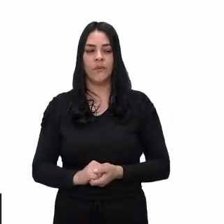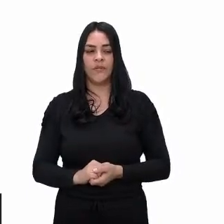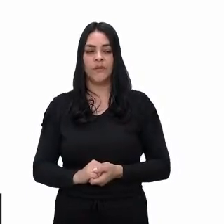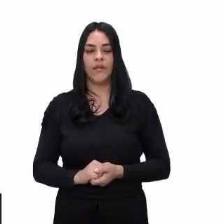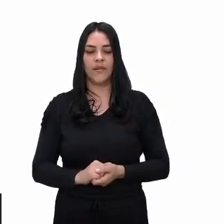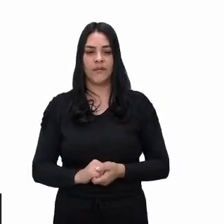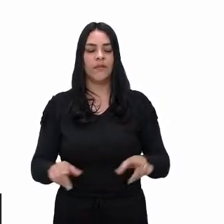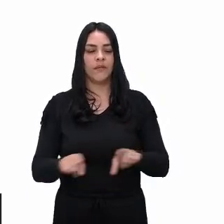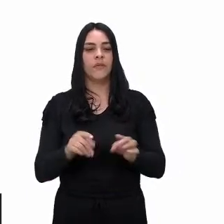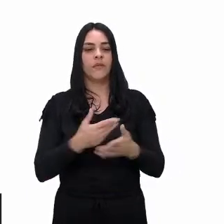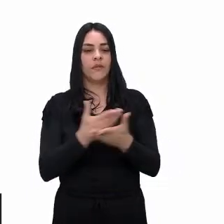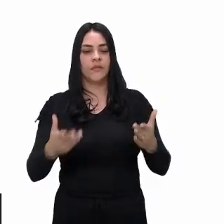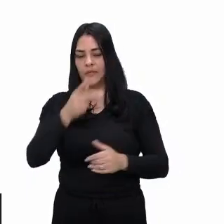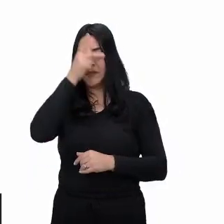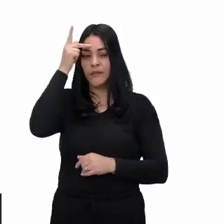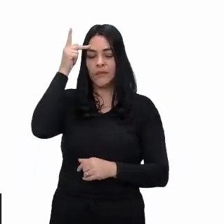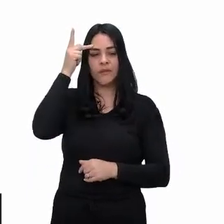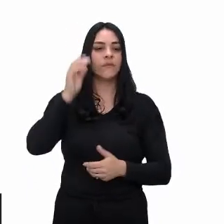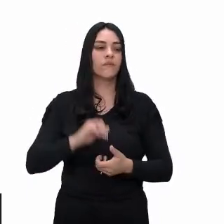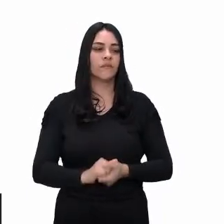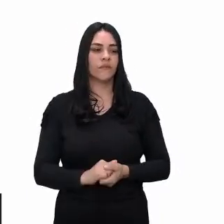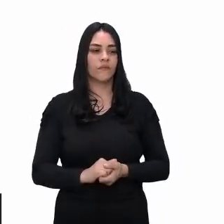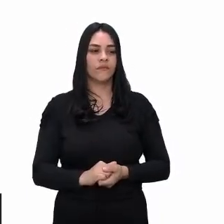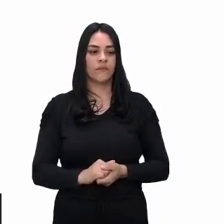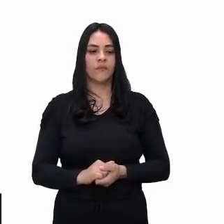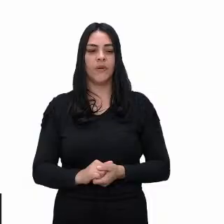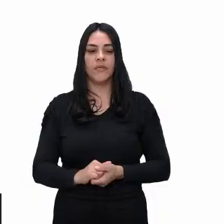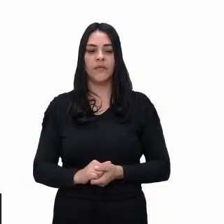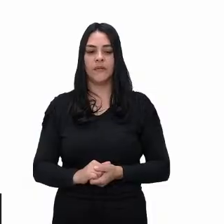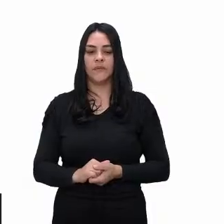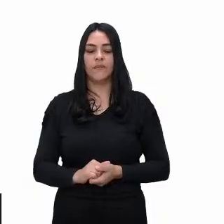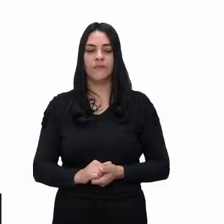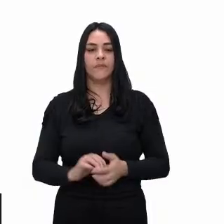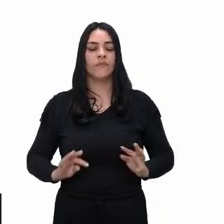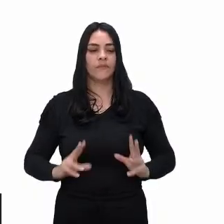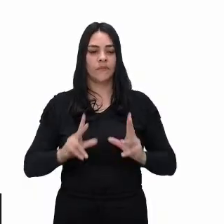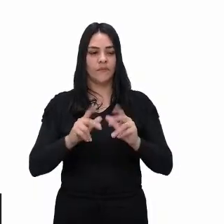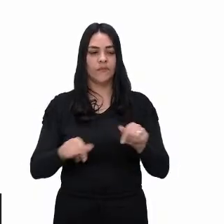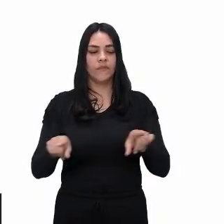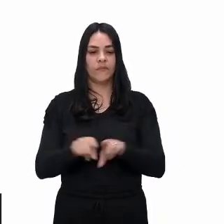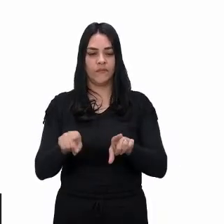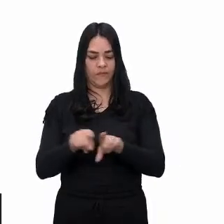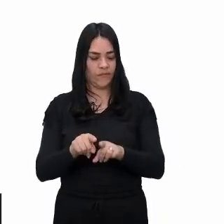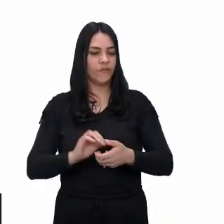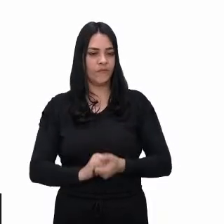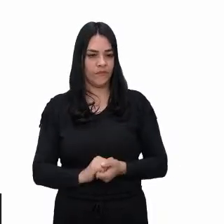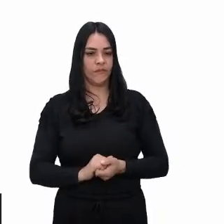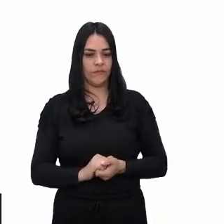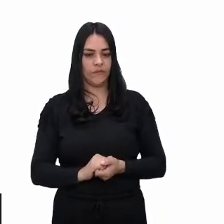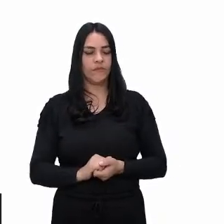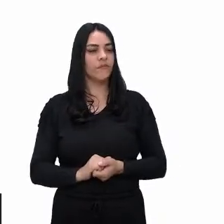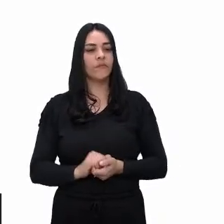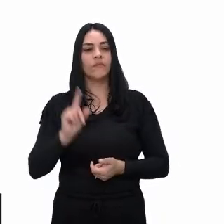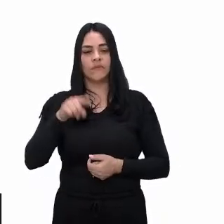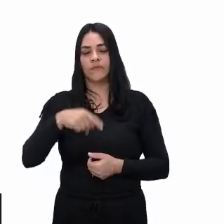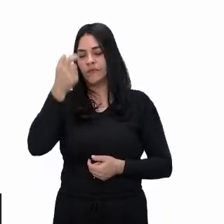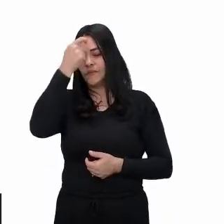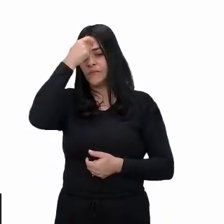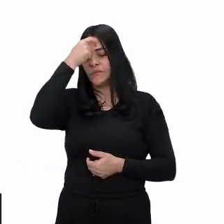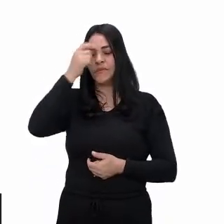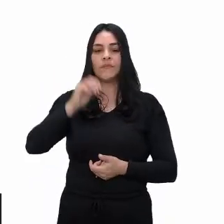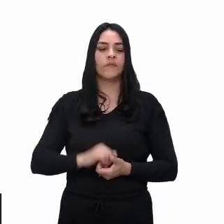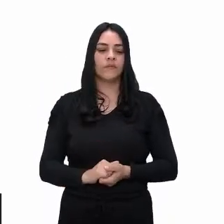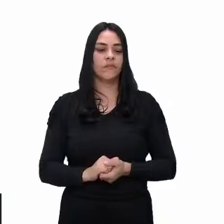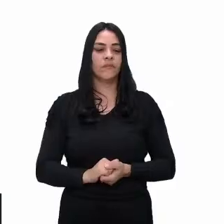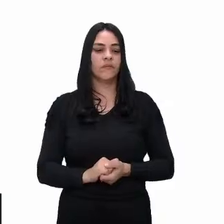de 2.500 pessoas no evento, todos também altamente conscientes.